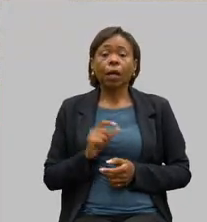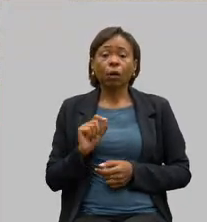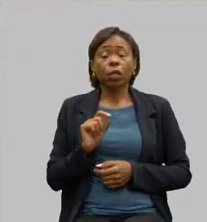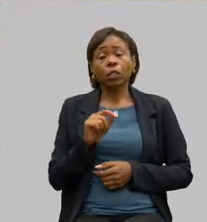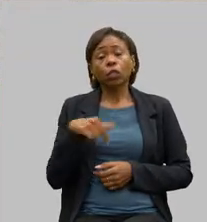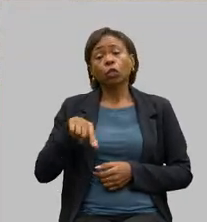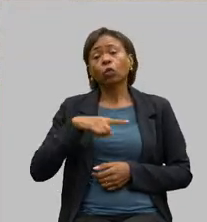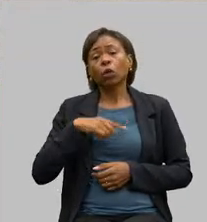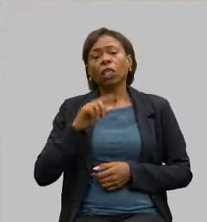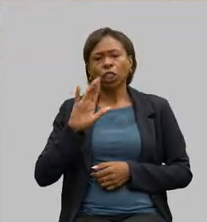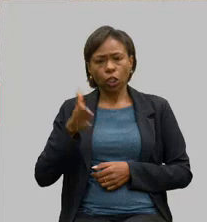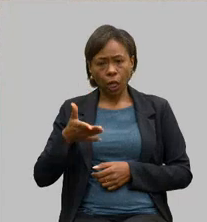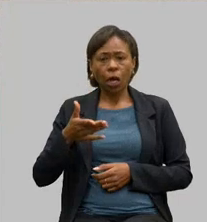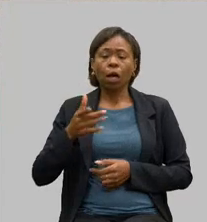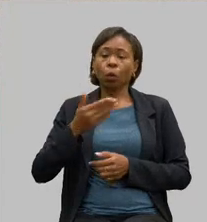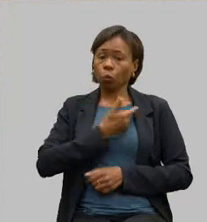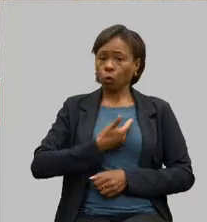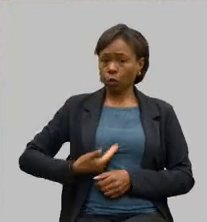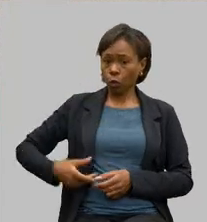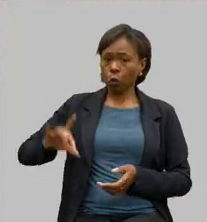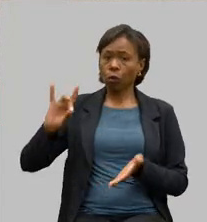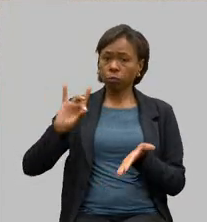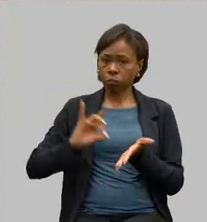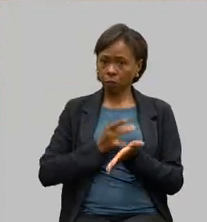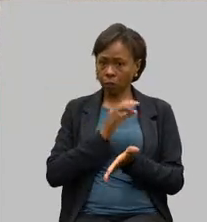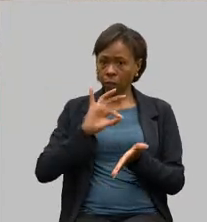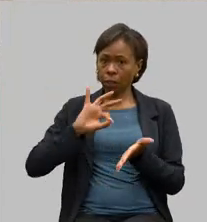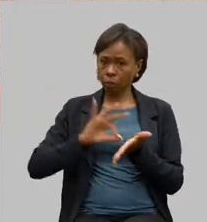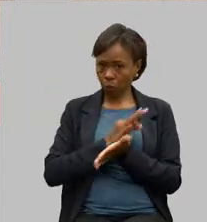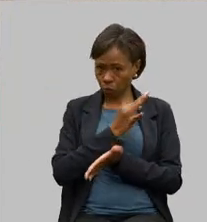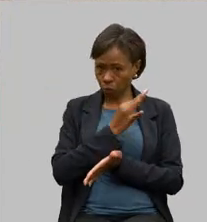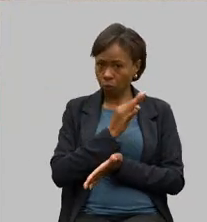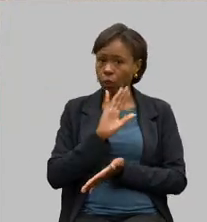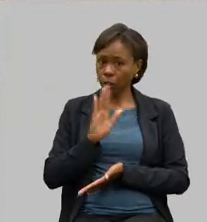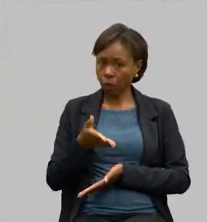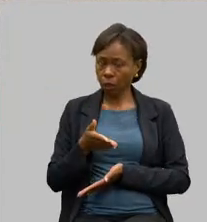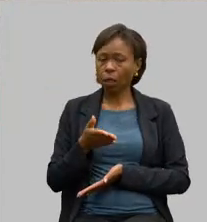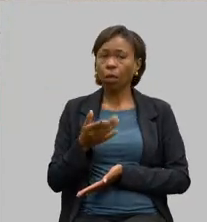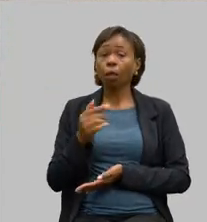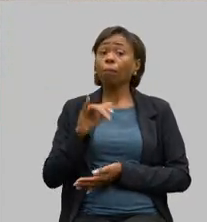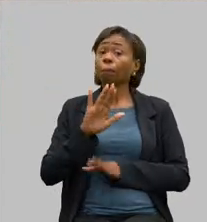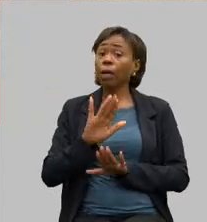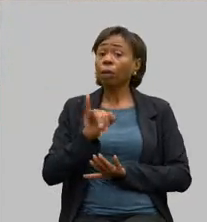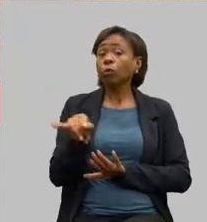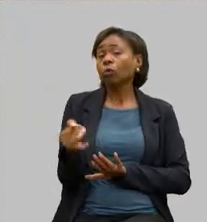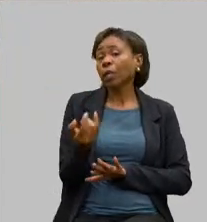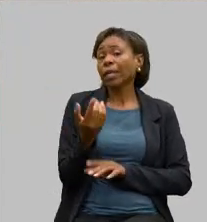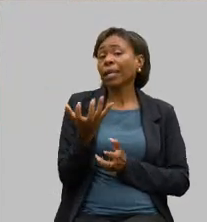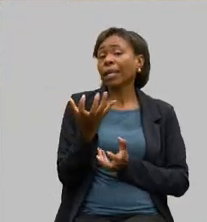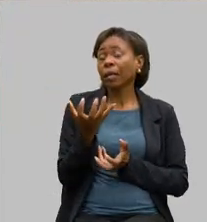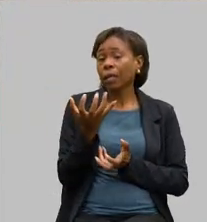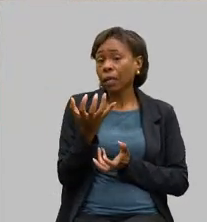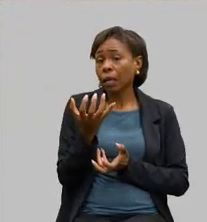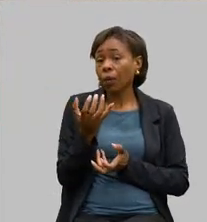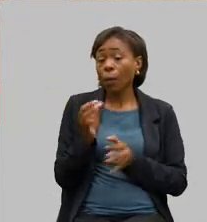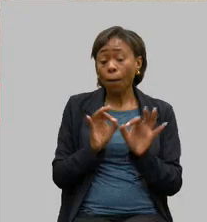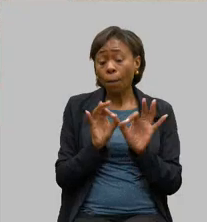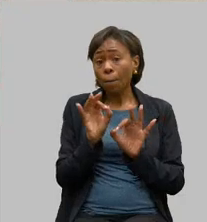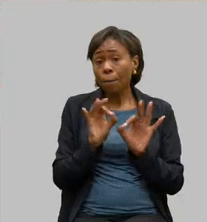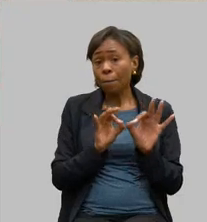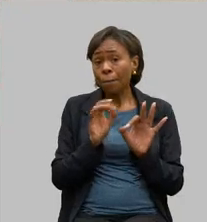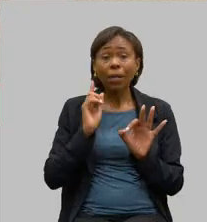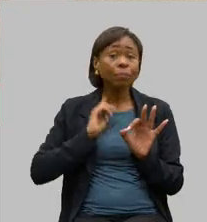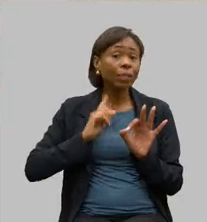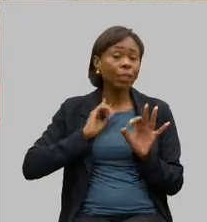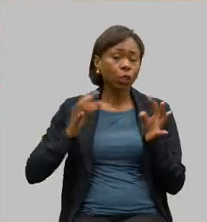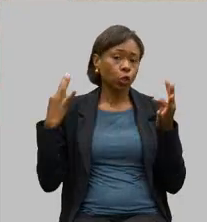foi sancionado pelo Governador a gente aproveita aqui que a gente queria ver o plano Mineiro do Turismo construído né com